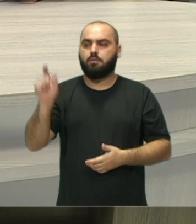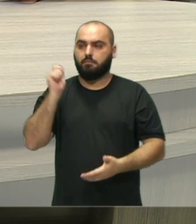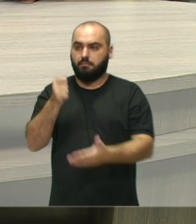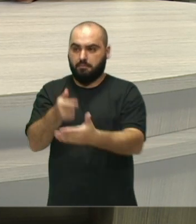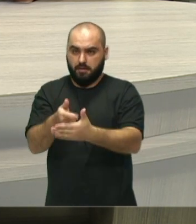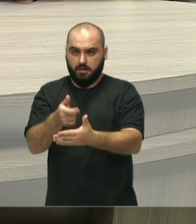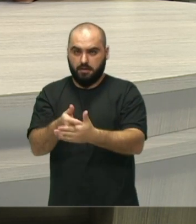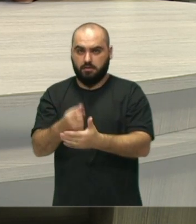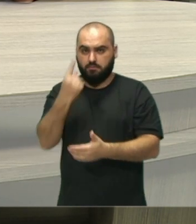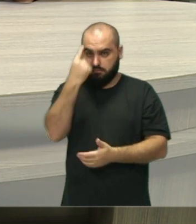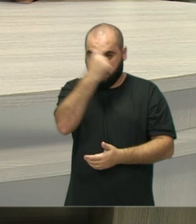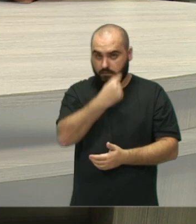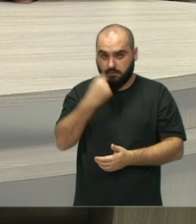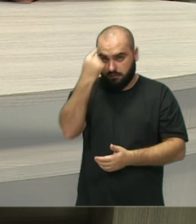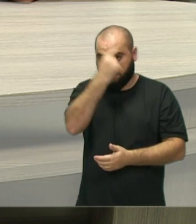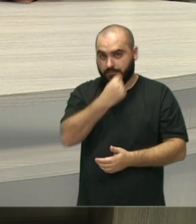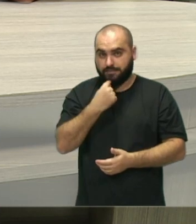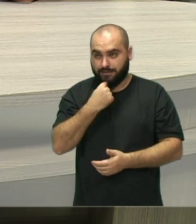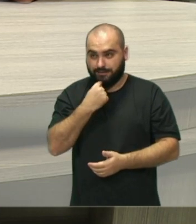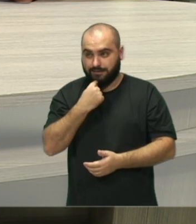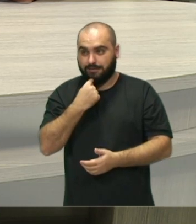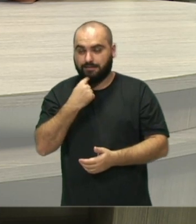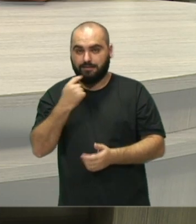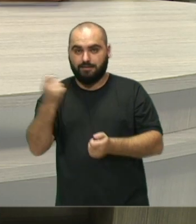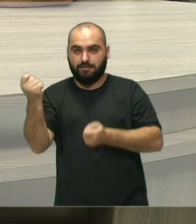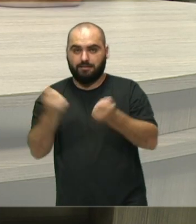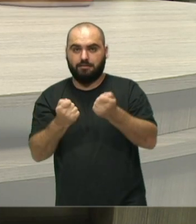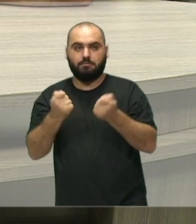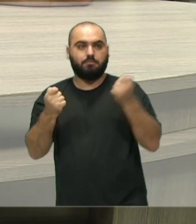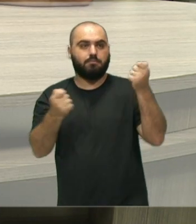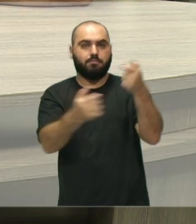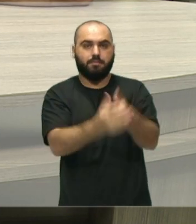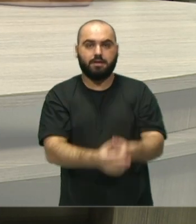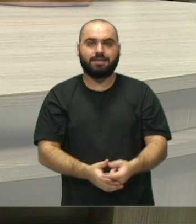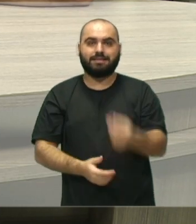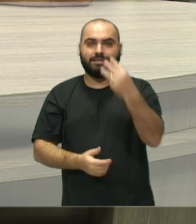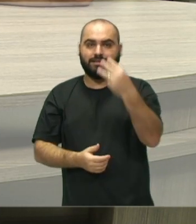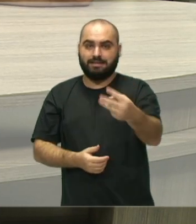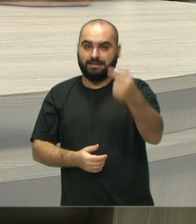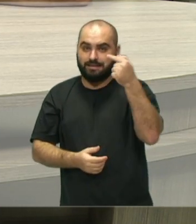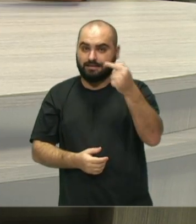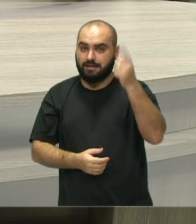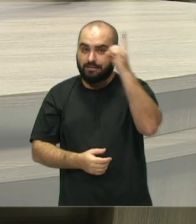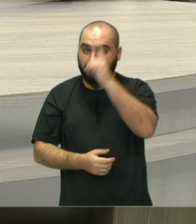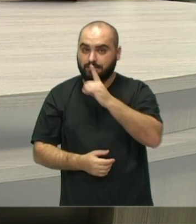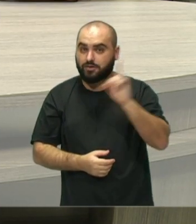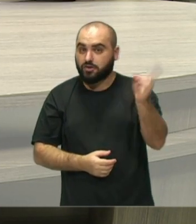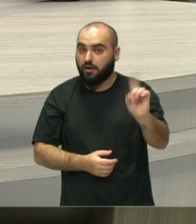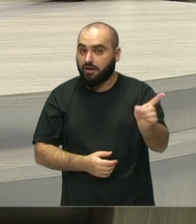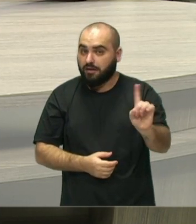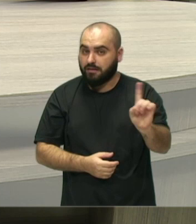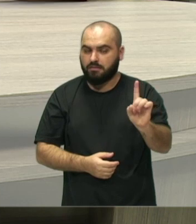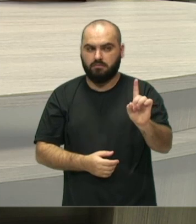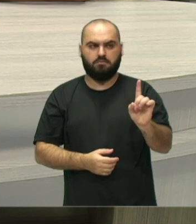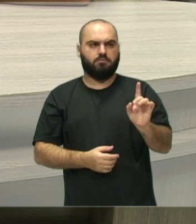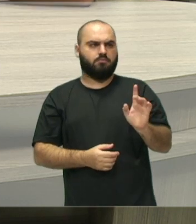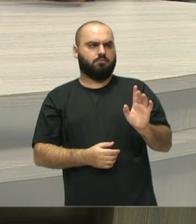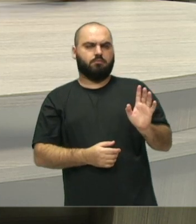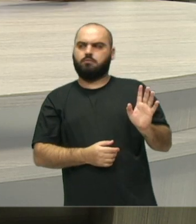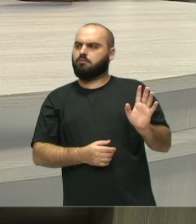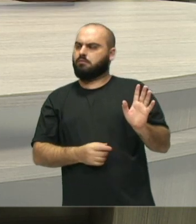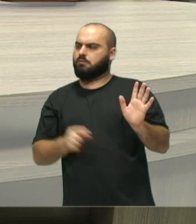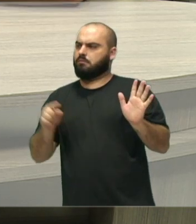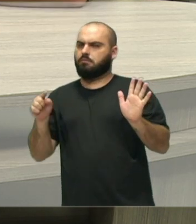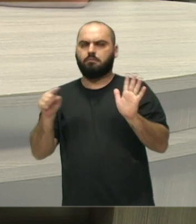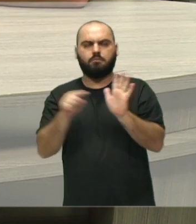1h30 de estacionamento do carro que eu tinha alugado no aeroporto, eu paguei $37 por 1h30. E eu perguntei, nossa, mas por que